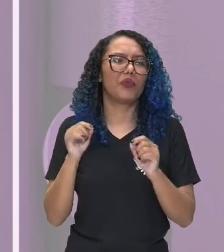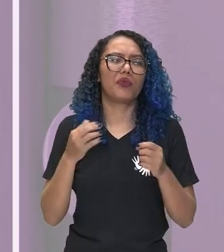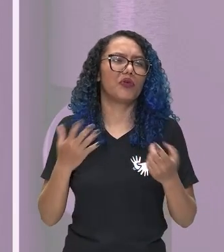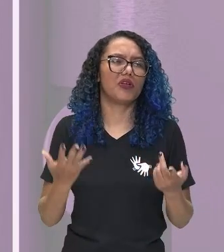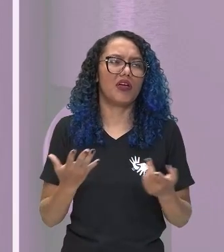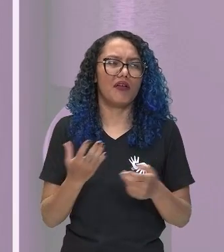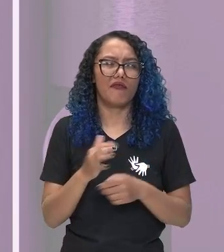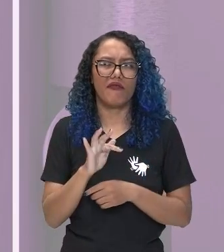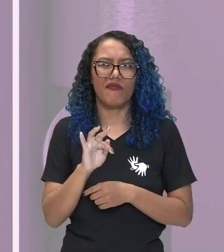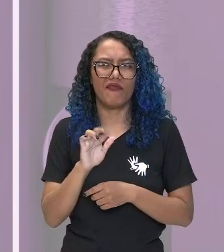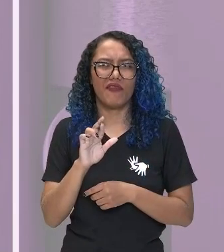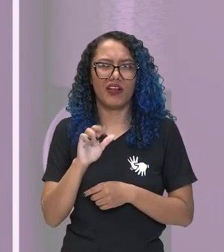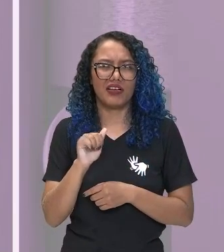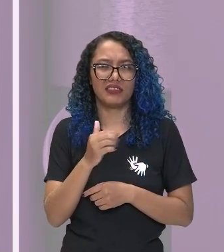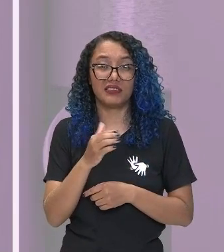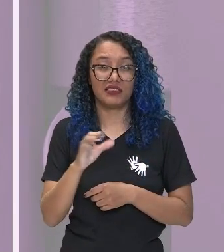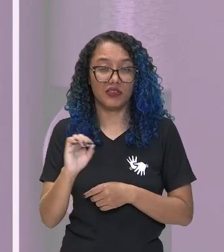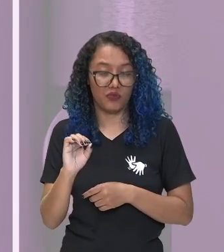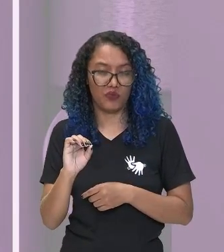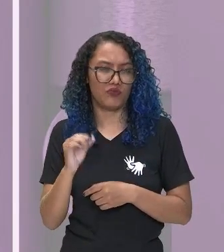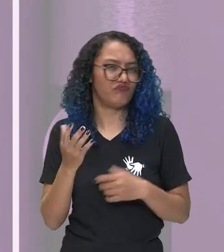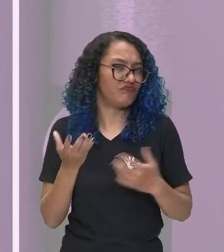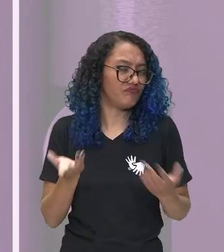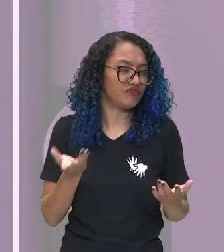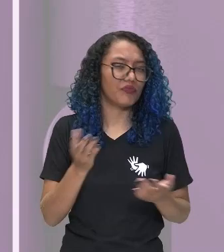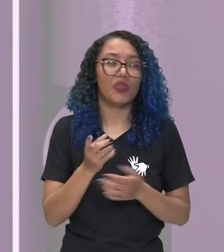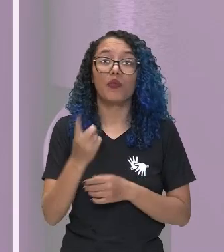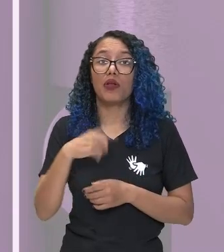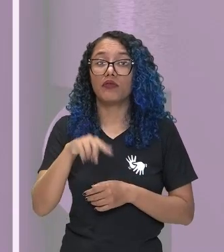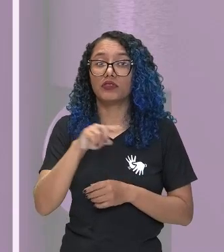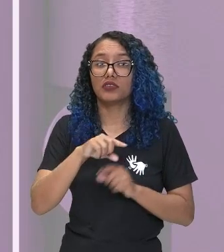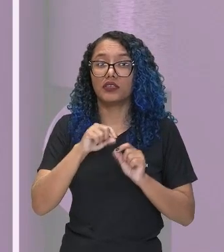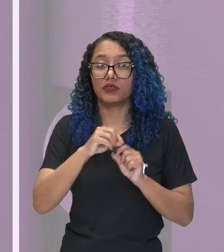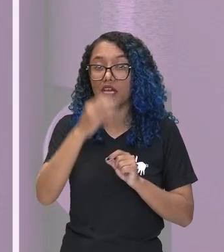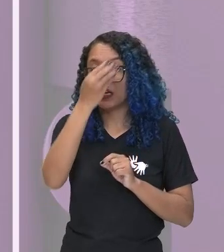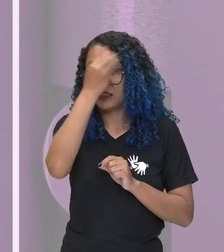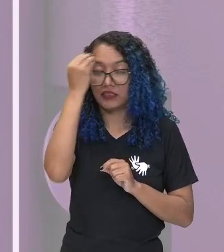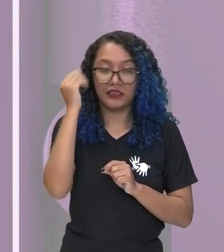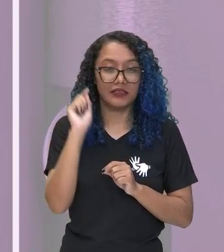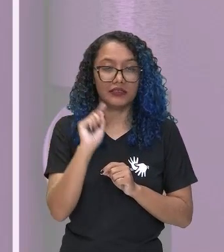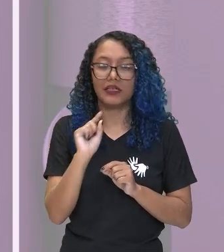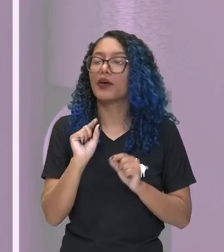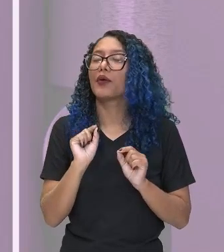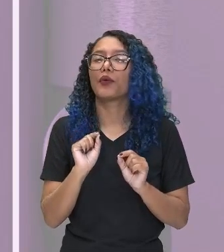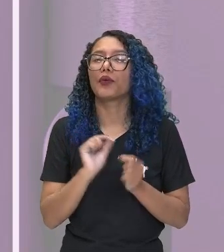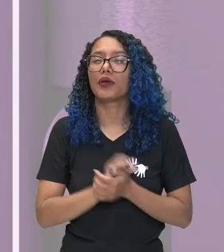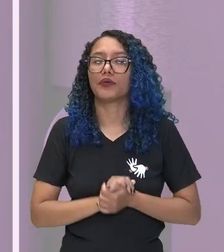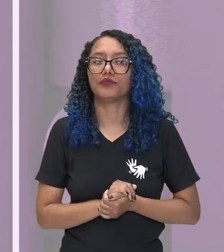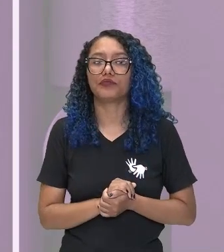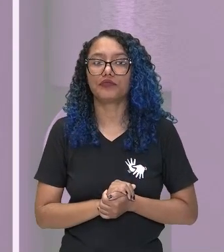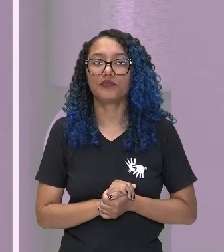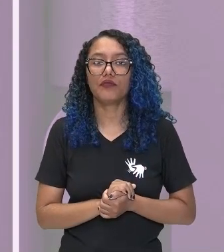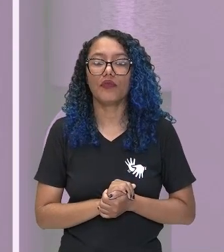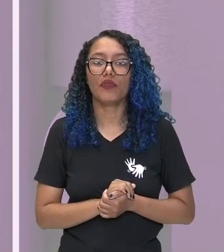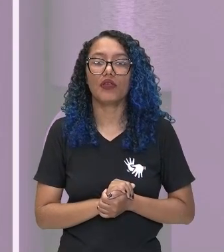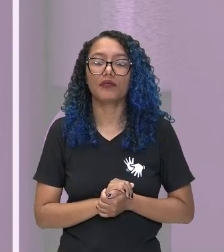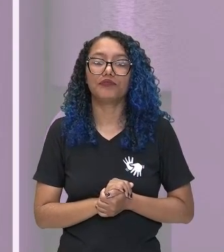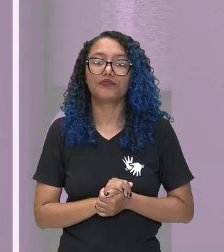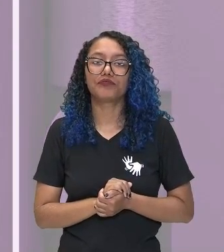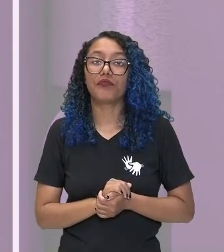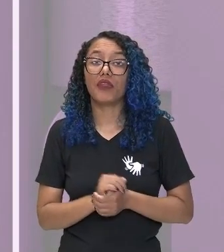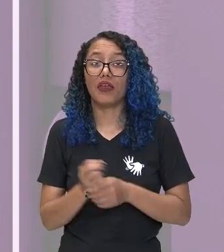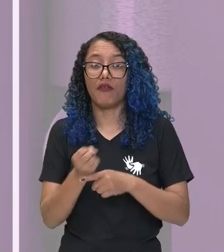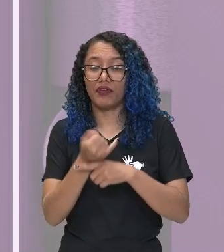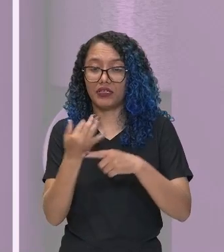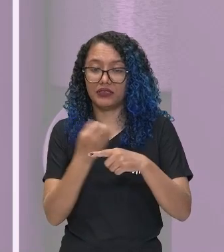decimal? Então, para que você não esqueça mais, fração decimal é toda fração onde o denominador, aquele número